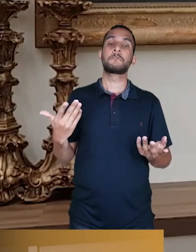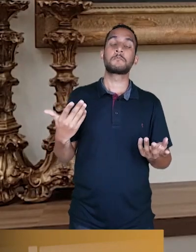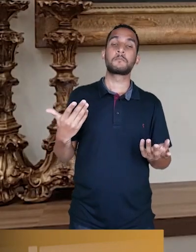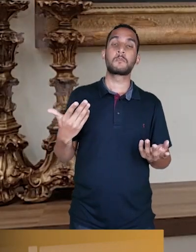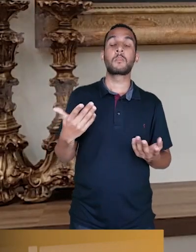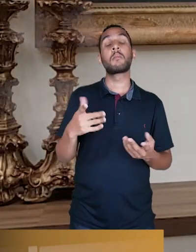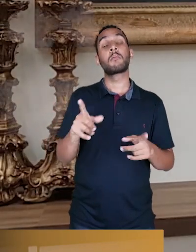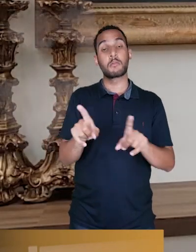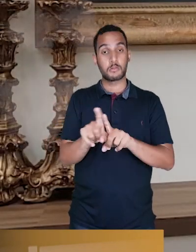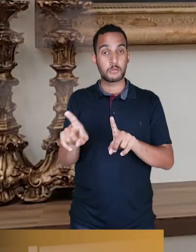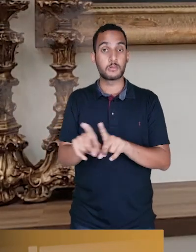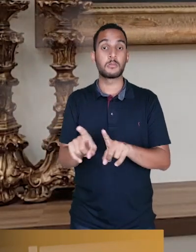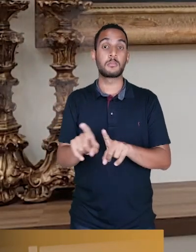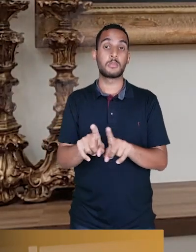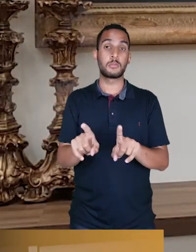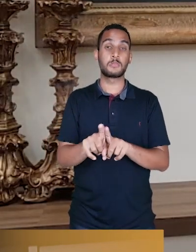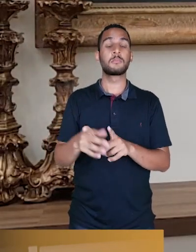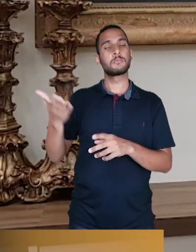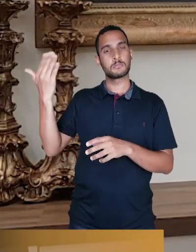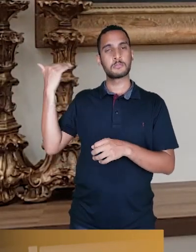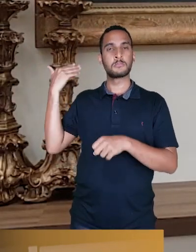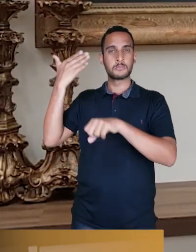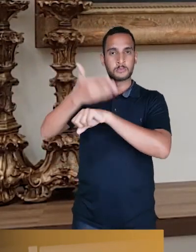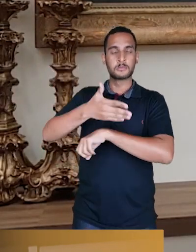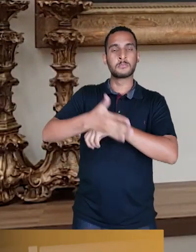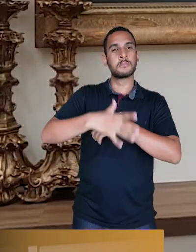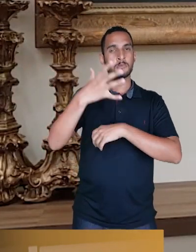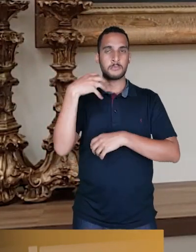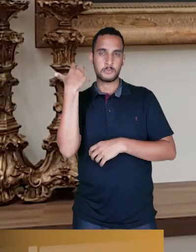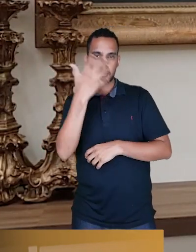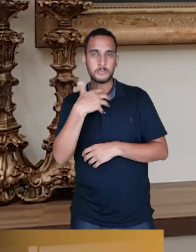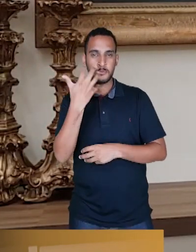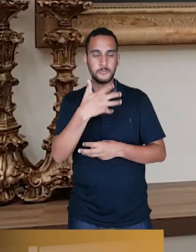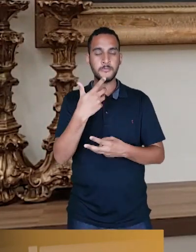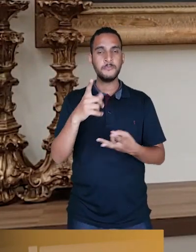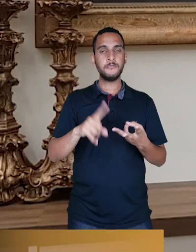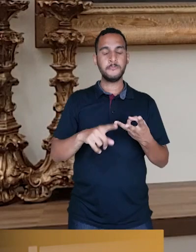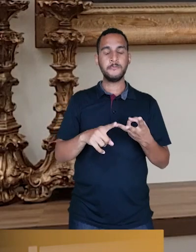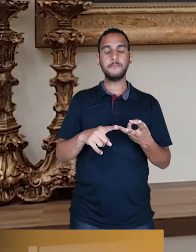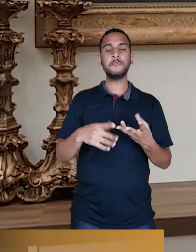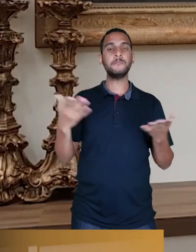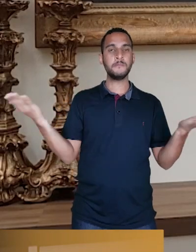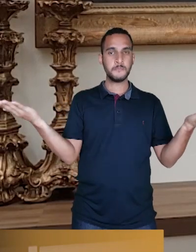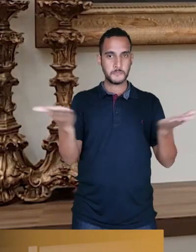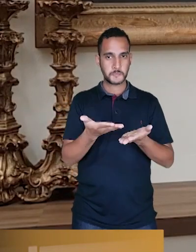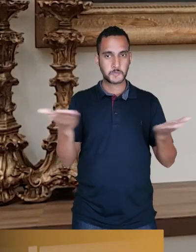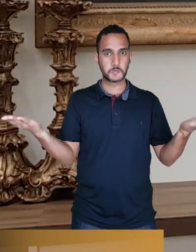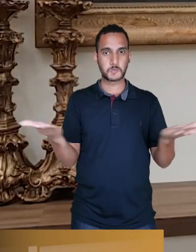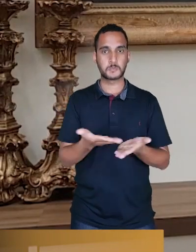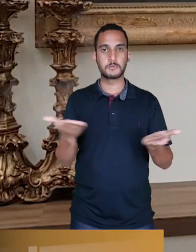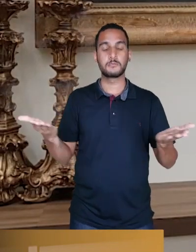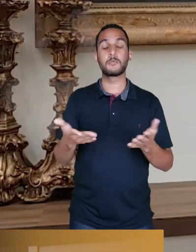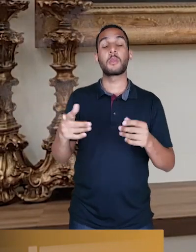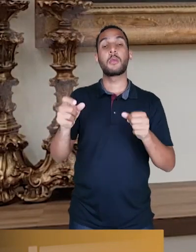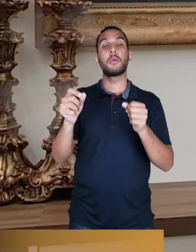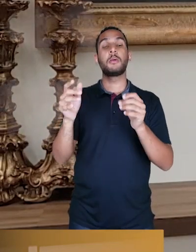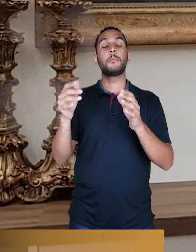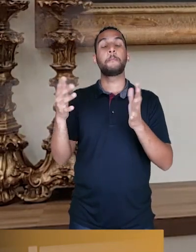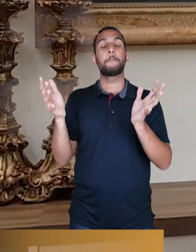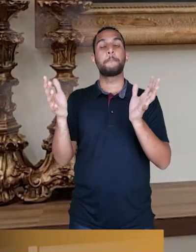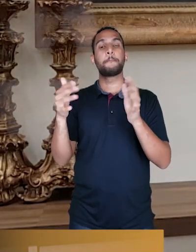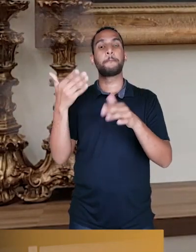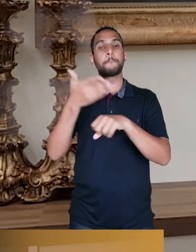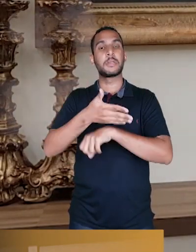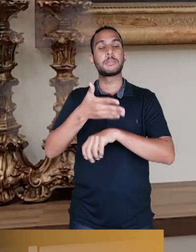né e inclusive também participava dos corais atualmente eu estou participando